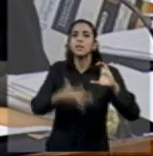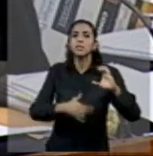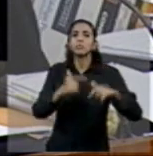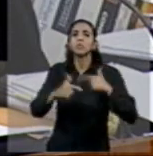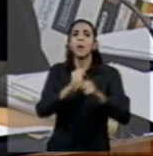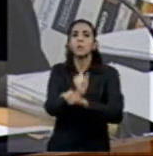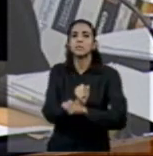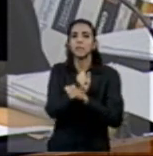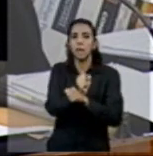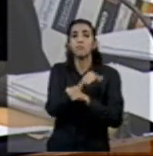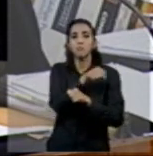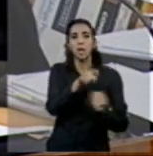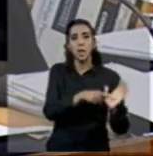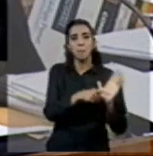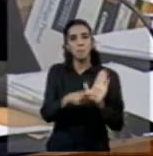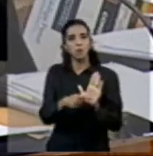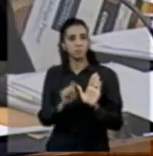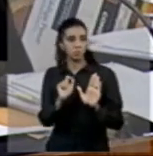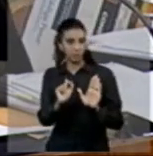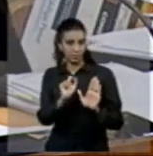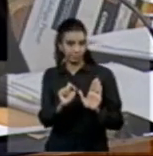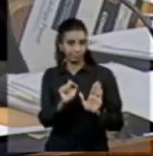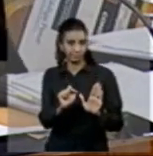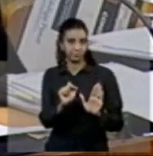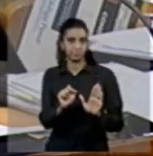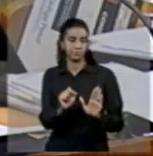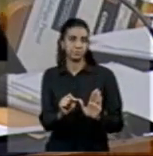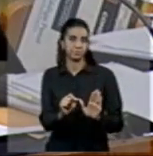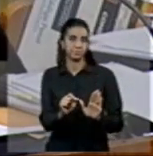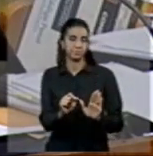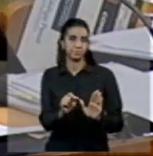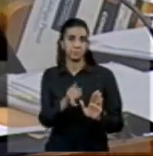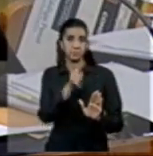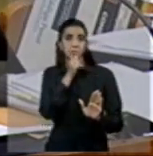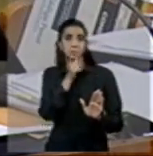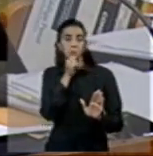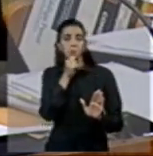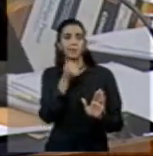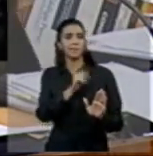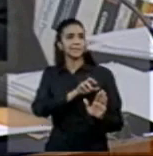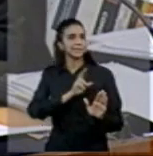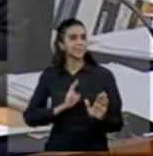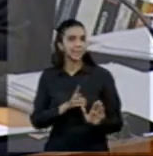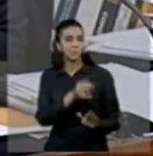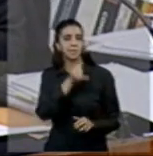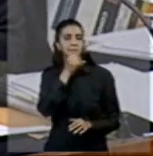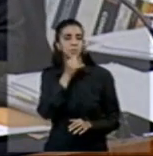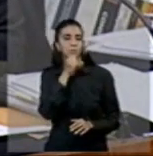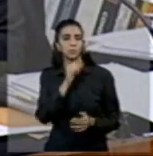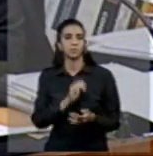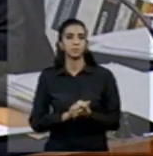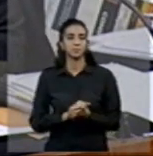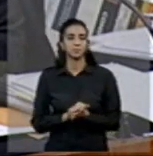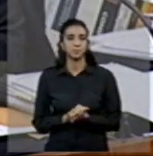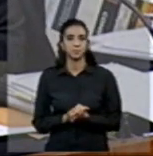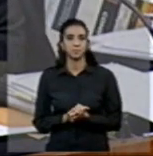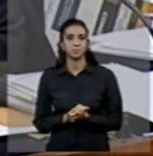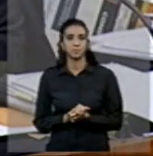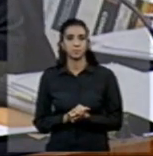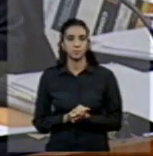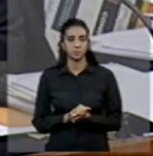escravo, coloca exatamente que há, em vários casos, para se dificultar